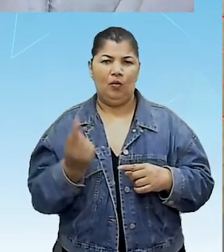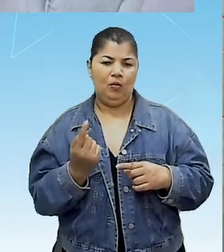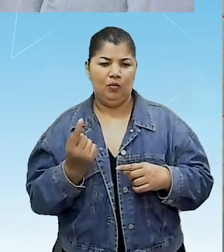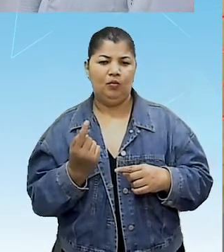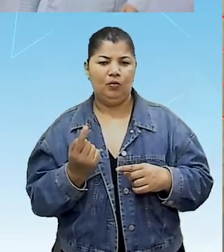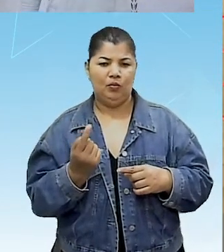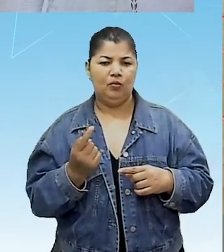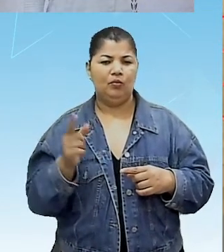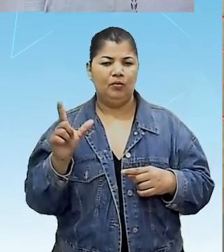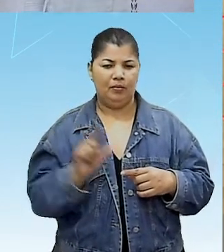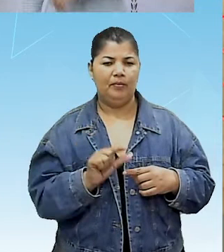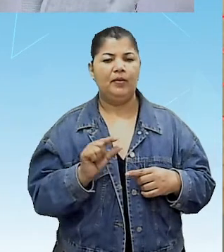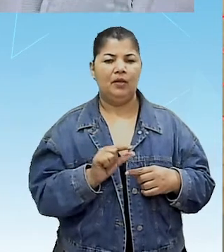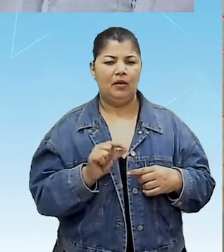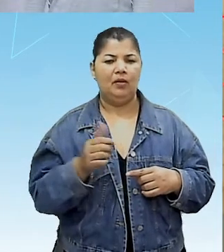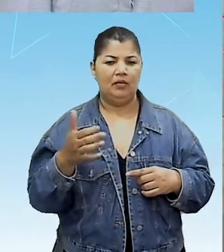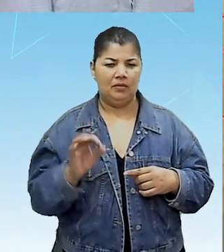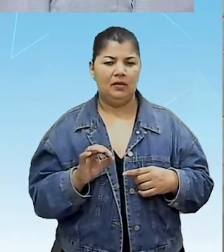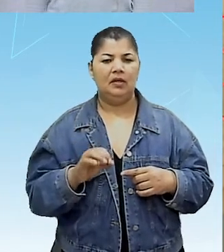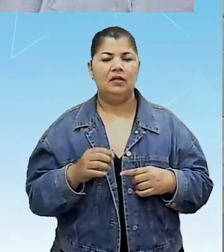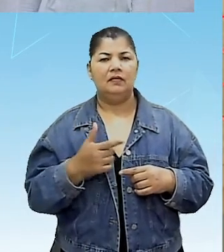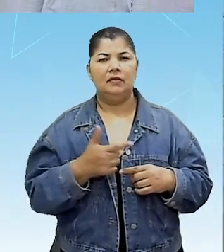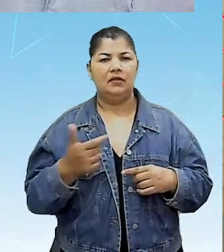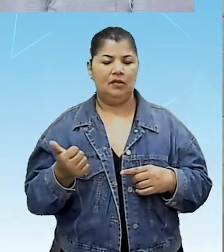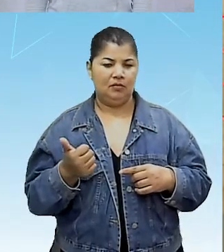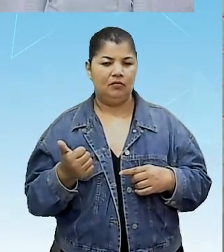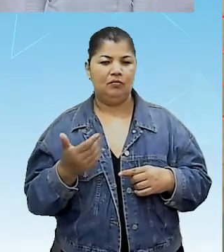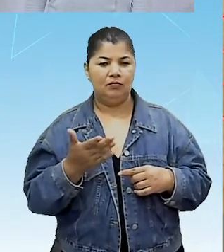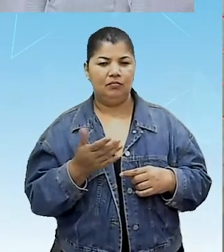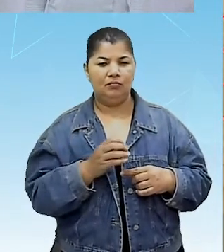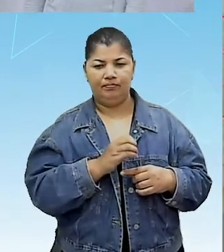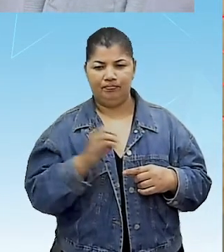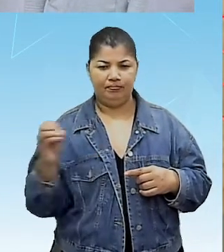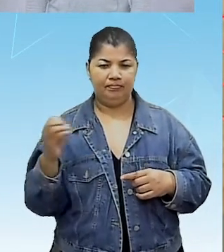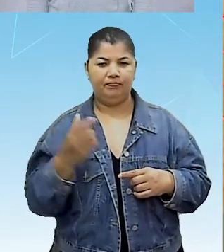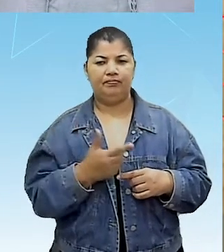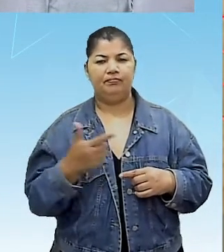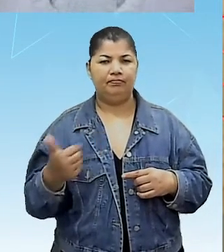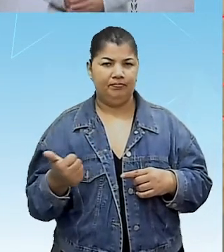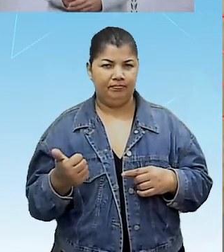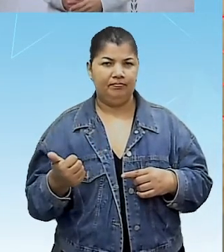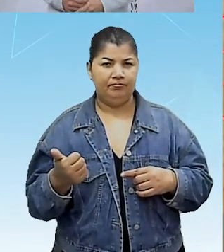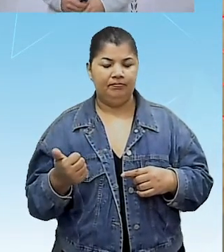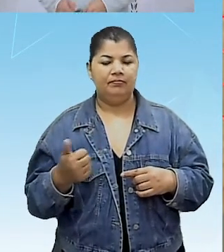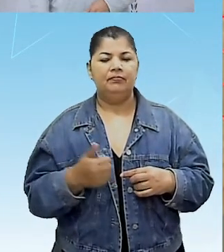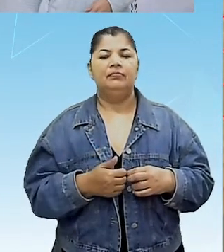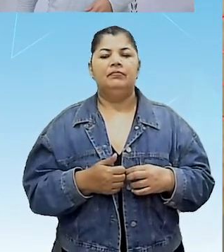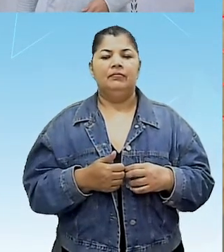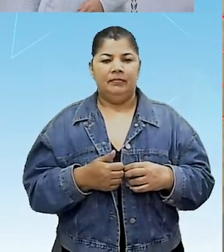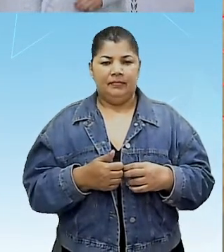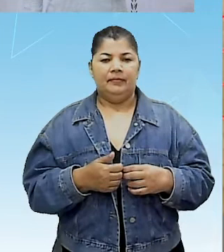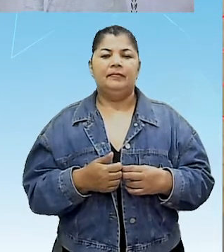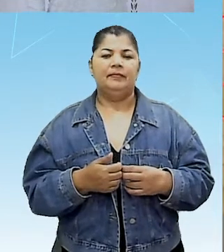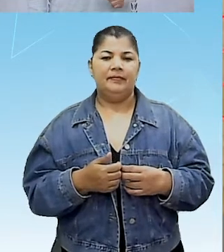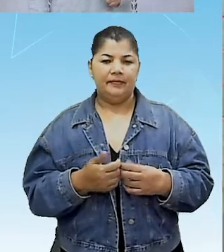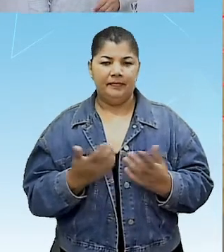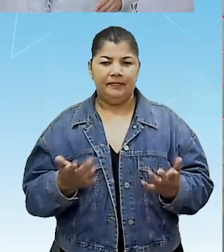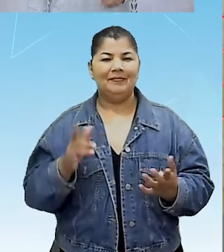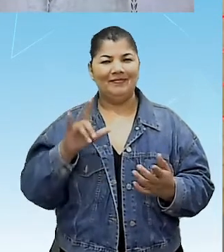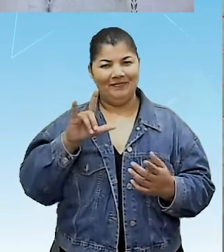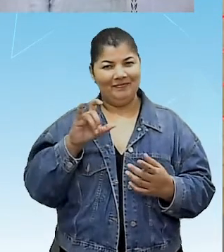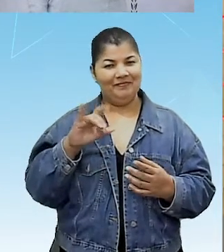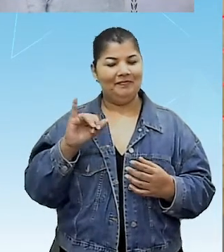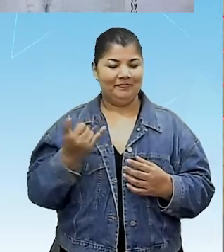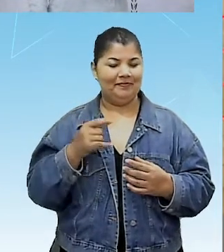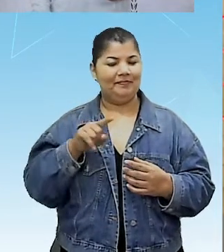Então, vamos lá? 21 zeros. Contei para você aqui. Conta comigo aí. Depois tu manda nas nossas redes sociais, tá? 21